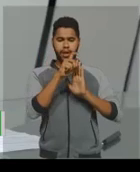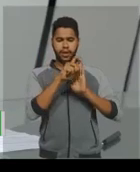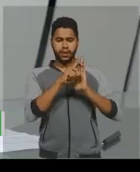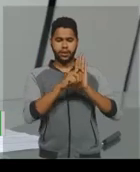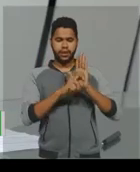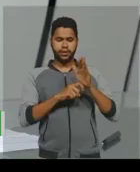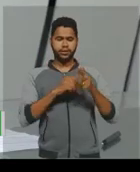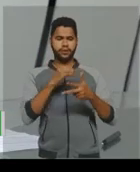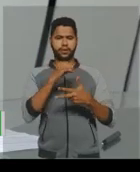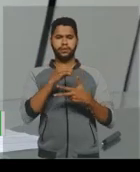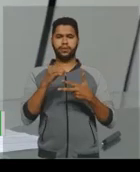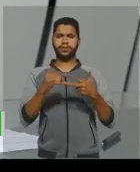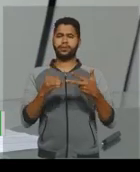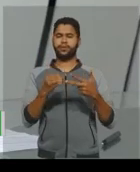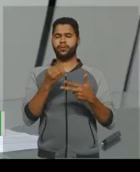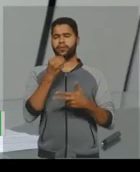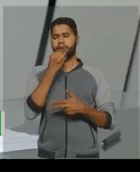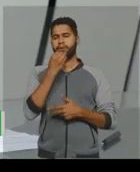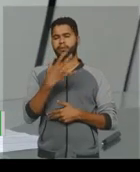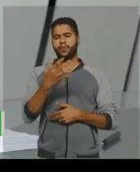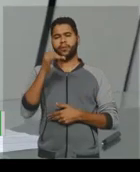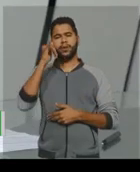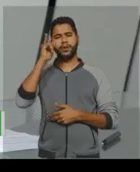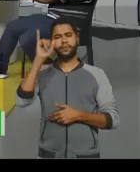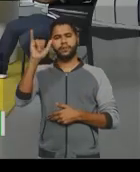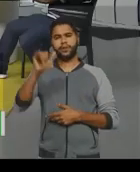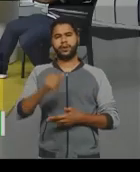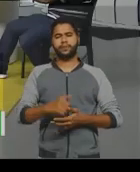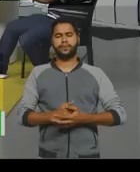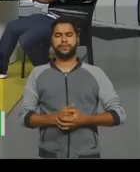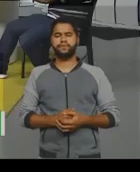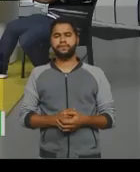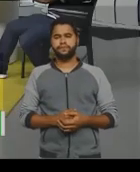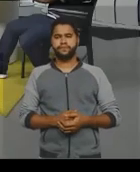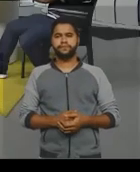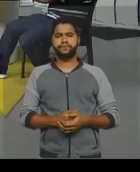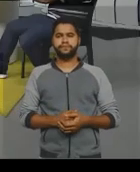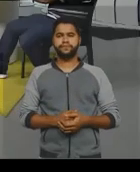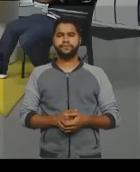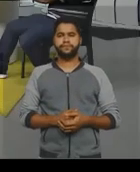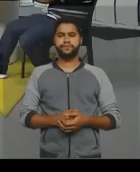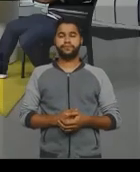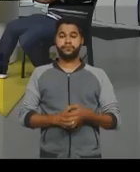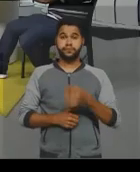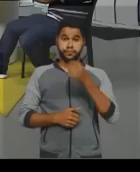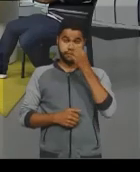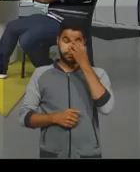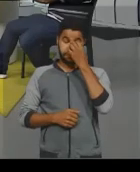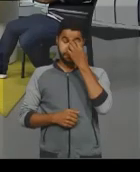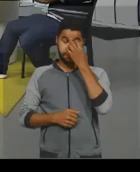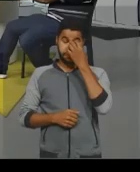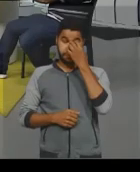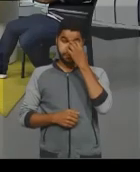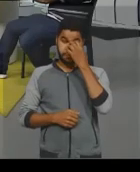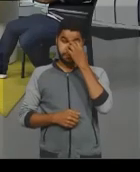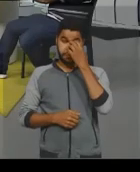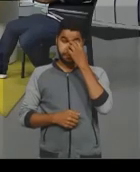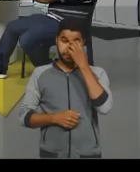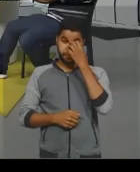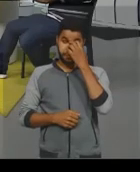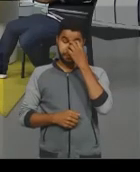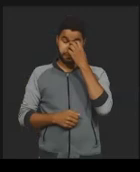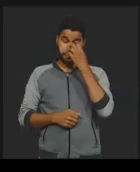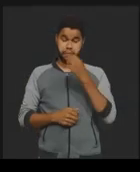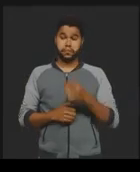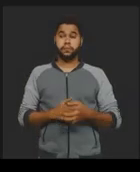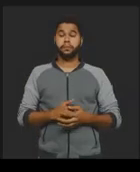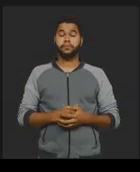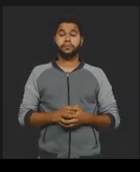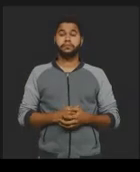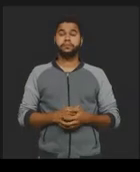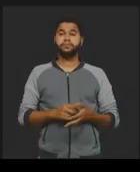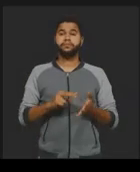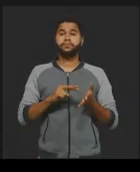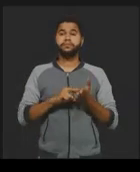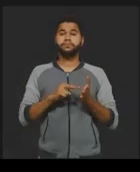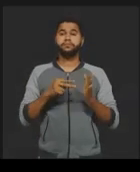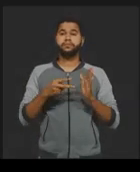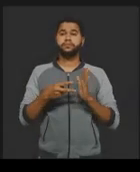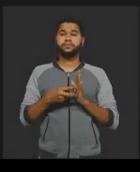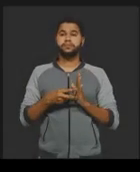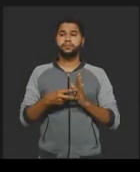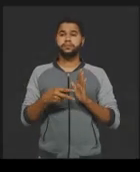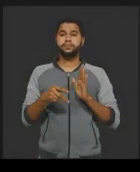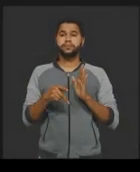redação do Enem, você não deve usá-las. Perfeito, professora, muito obrigada. Próxima pergunta. O que significa